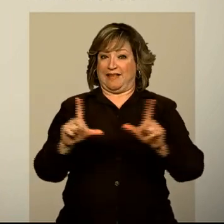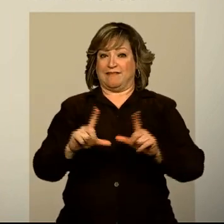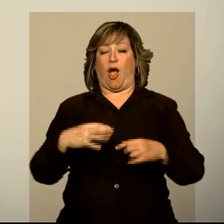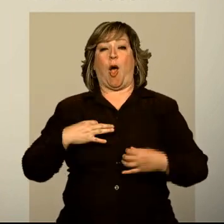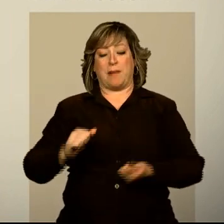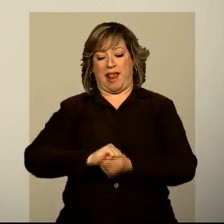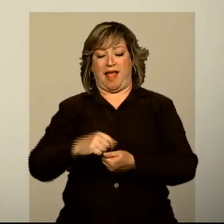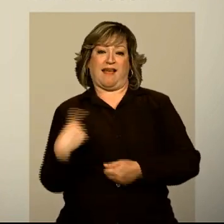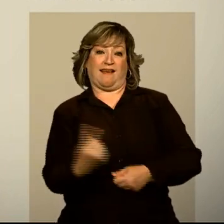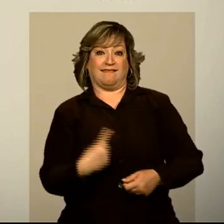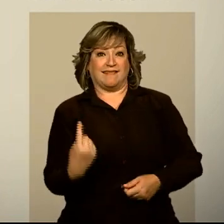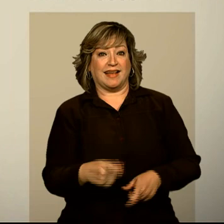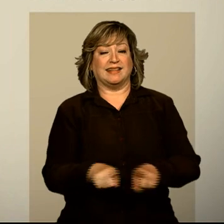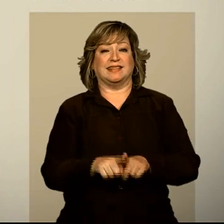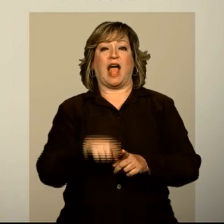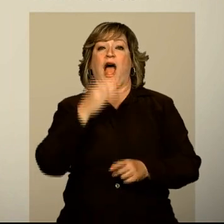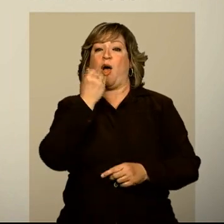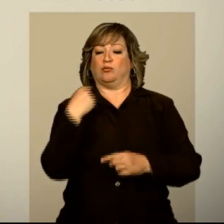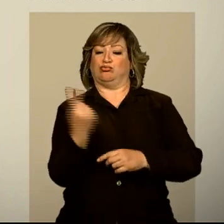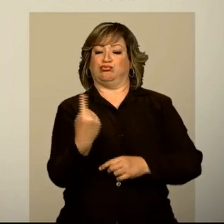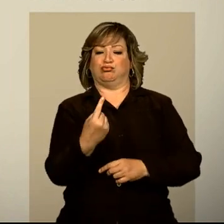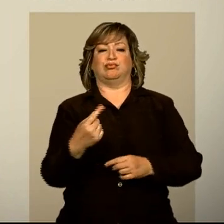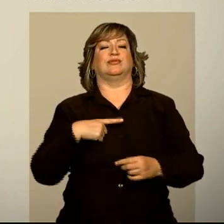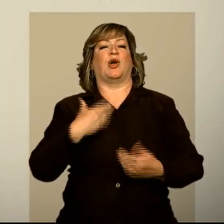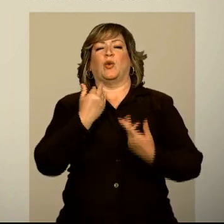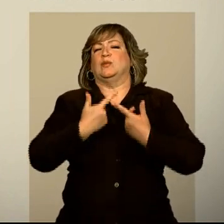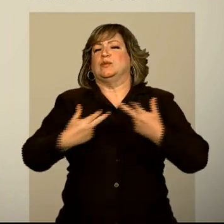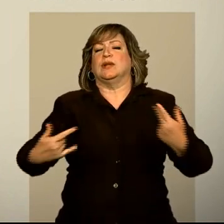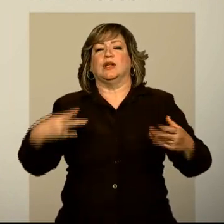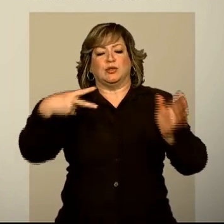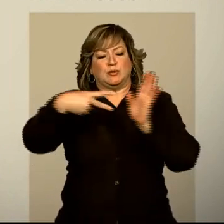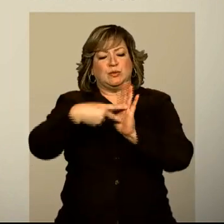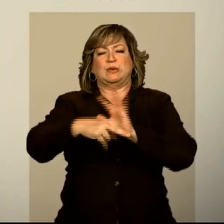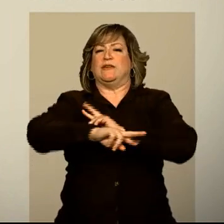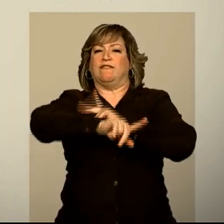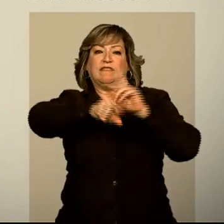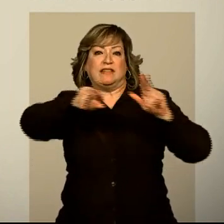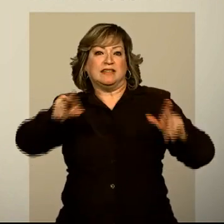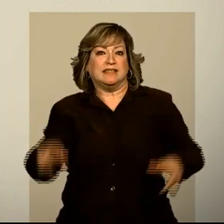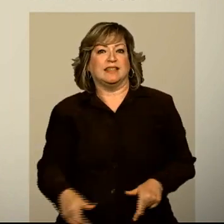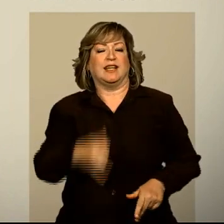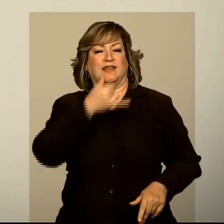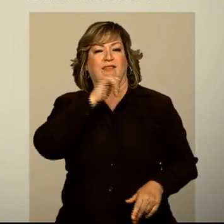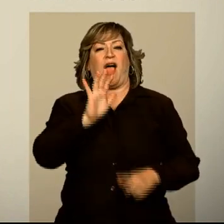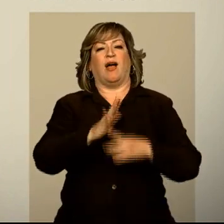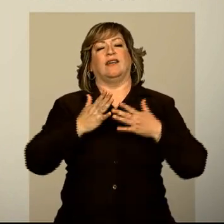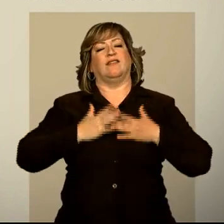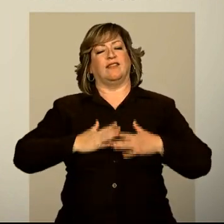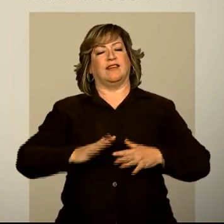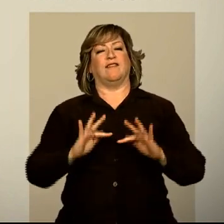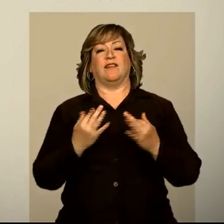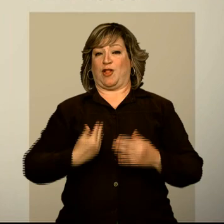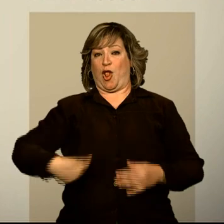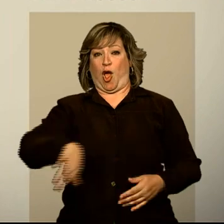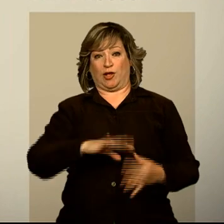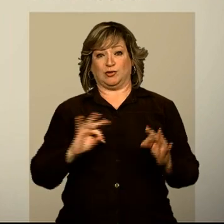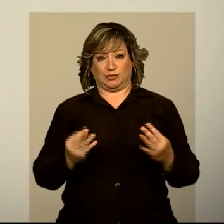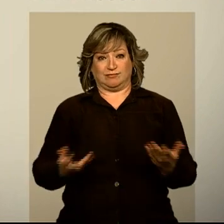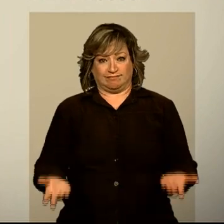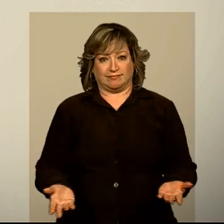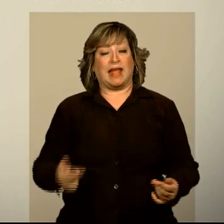de lavar um liquidificador e todos os outros eletrodomésticos que dão conforto a todos nós